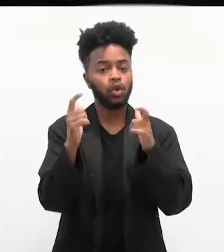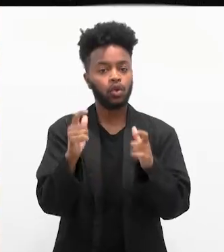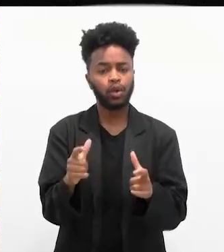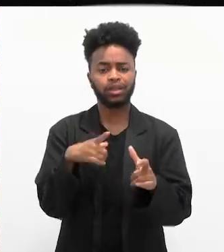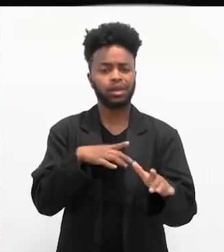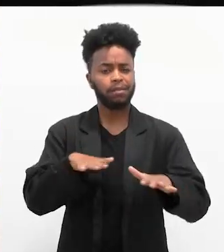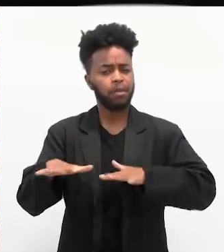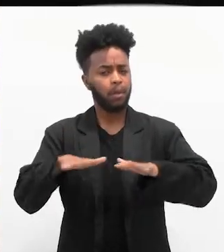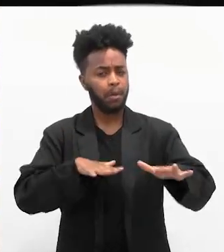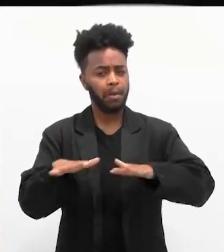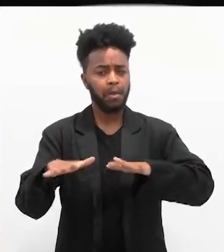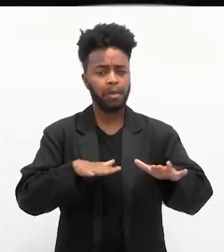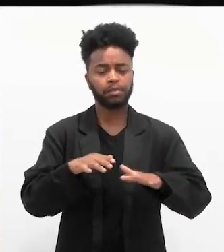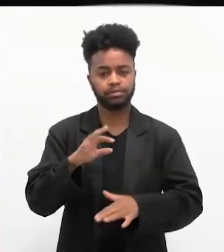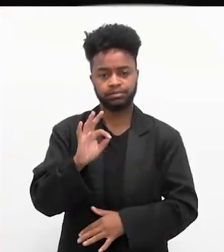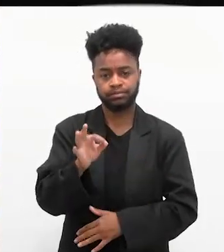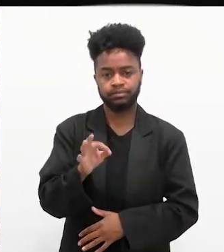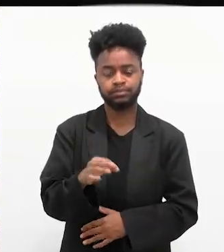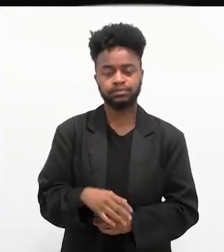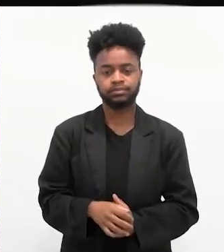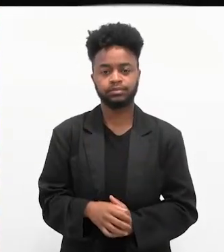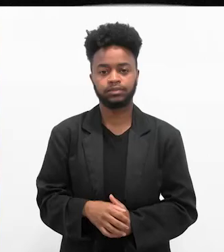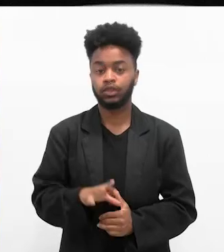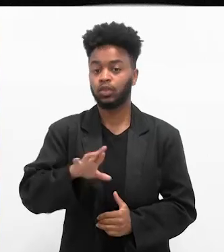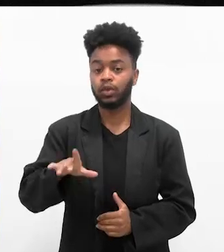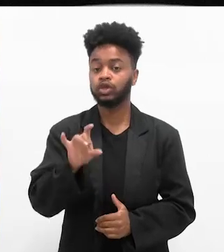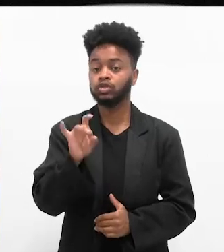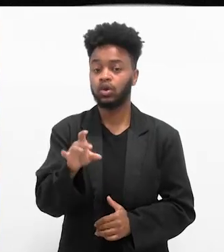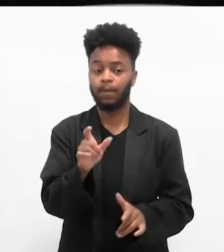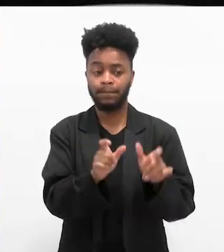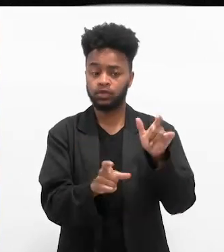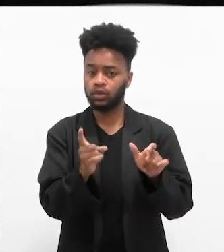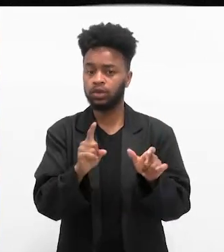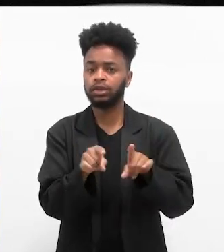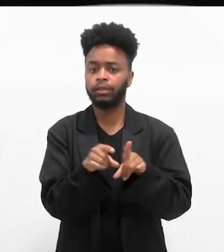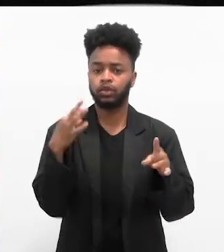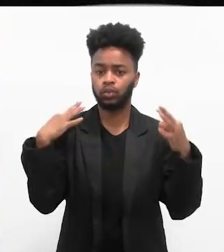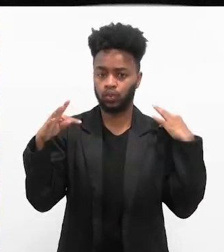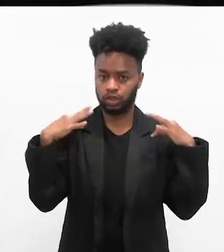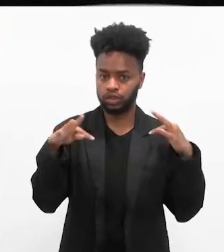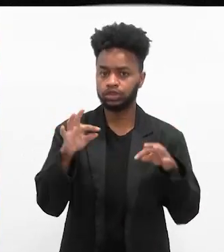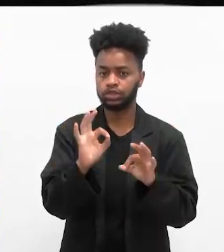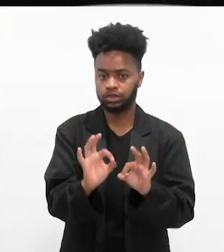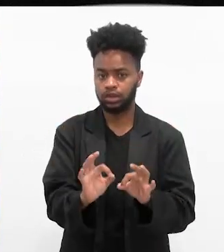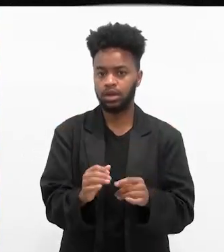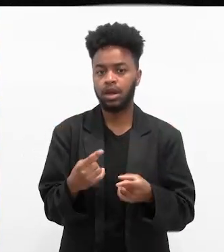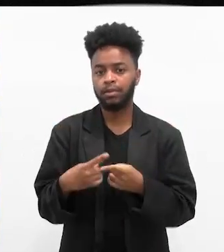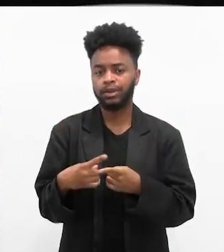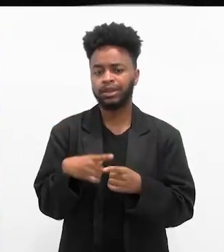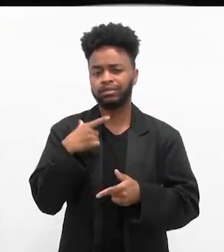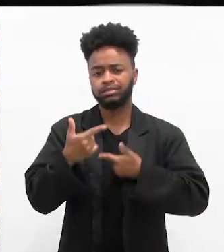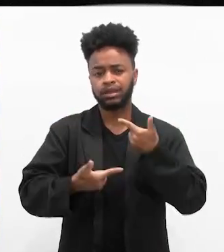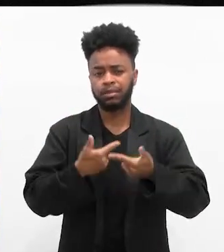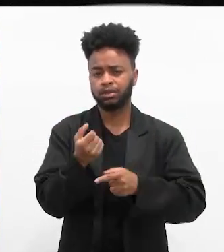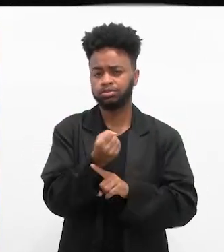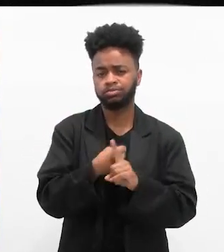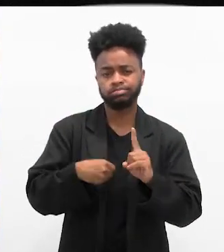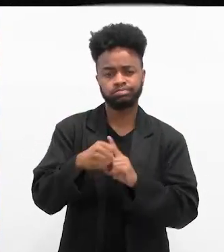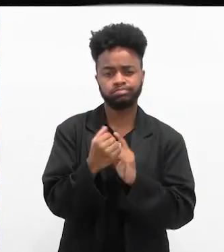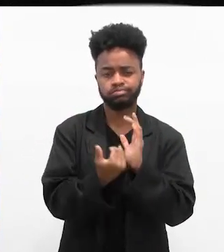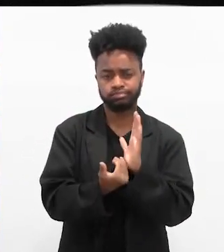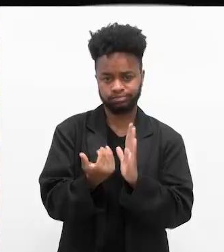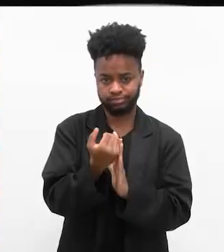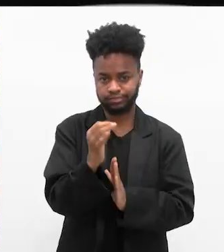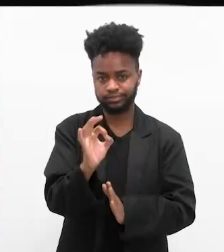Então, você já começa num lugar de muito movimento, não só de fiéis, mas de turistas e tudo mais, que também faz um